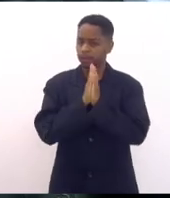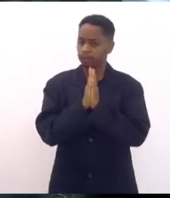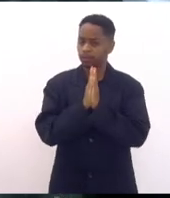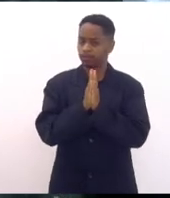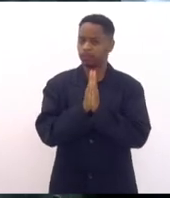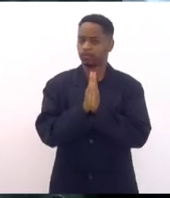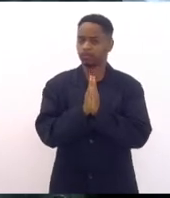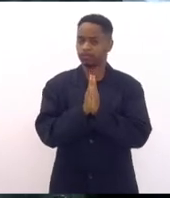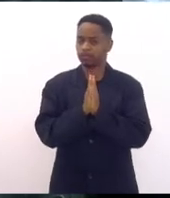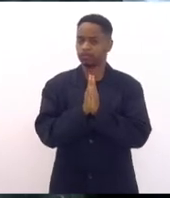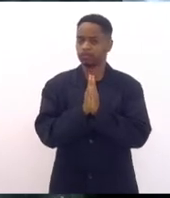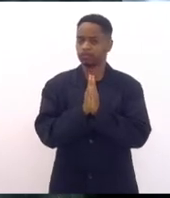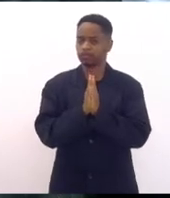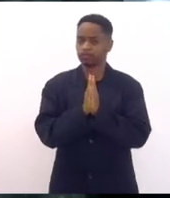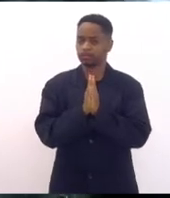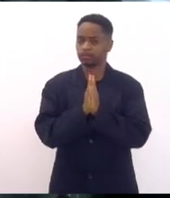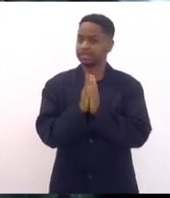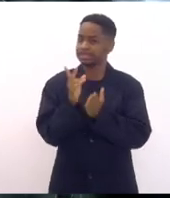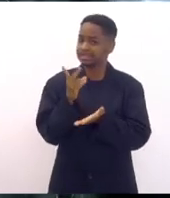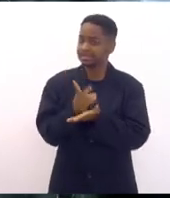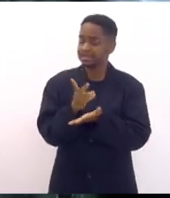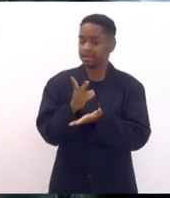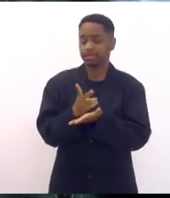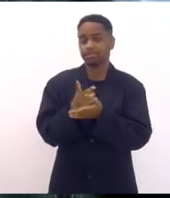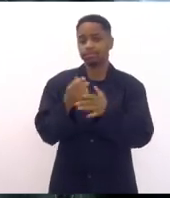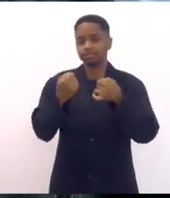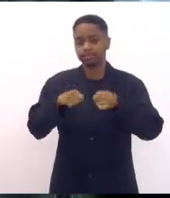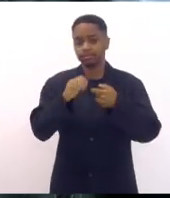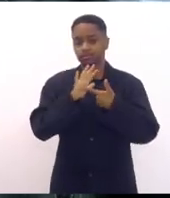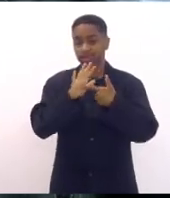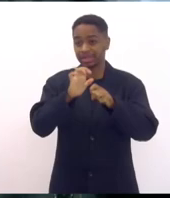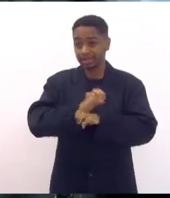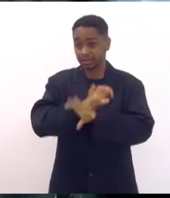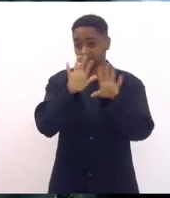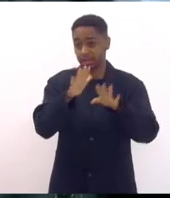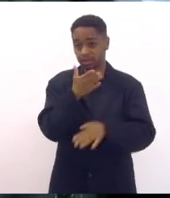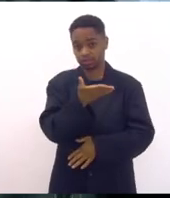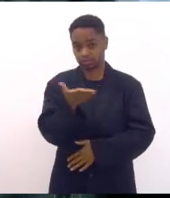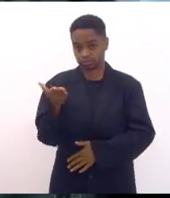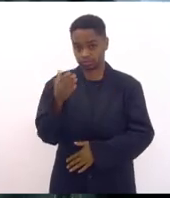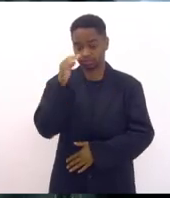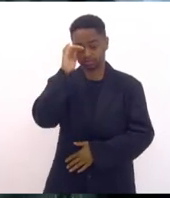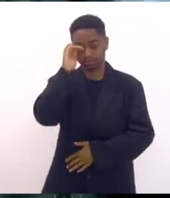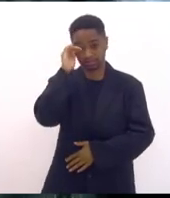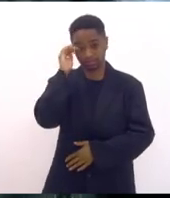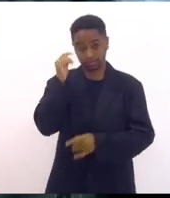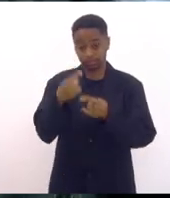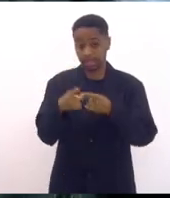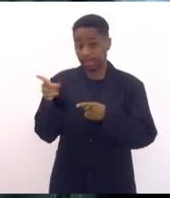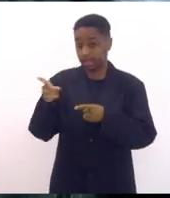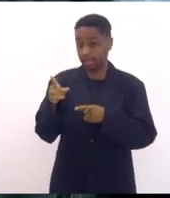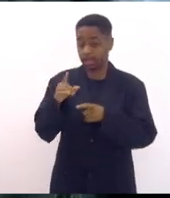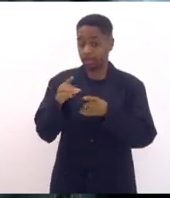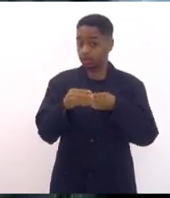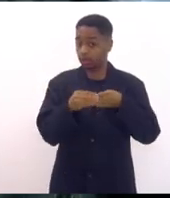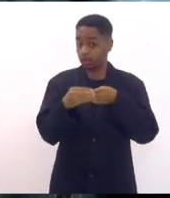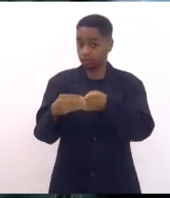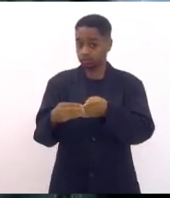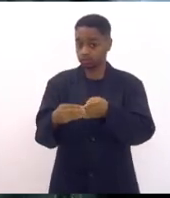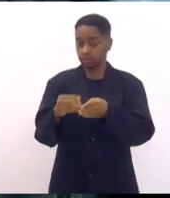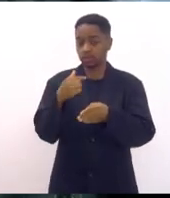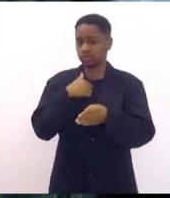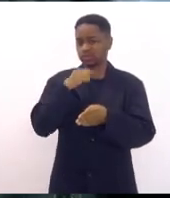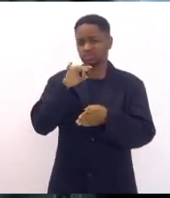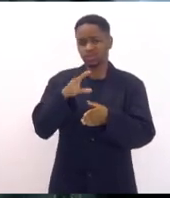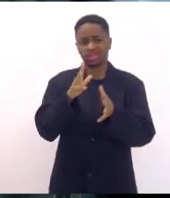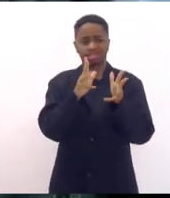favor deixa isso sempre muito claro com vocês ele é o nosso Capitão eu fico lá no